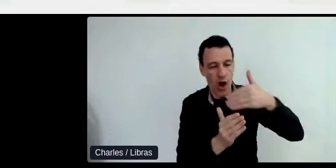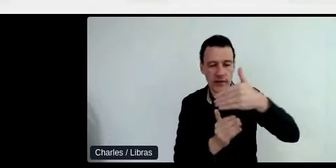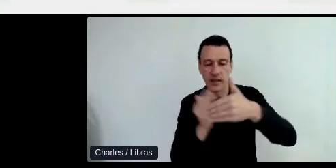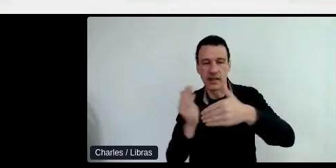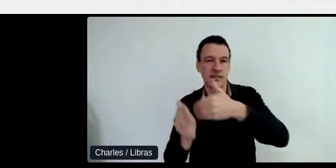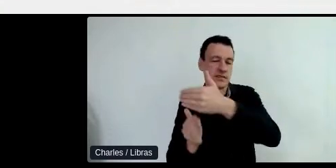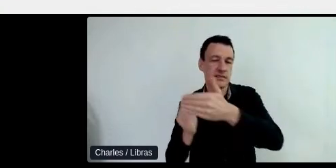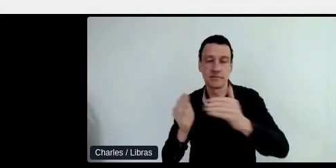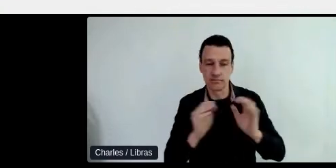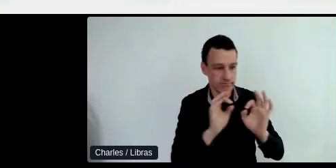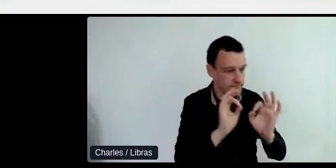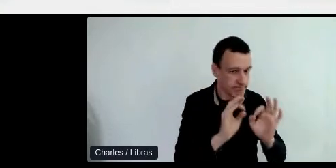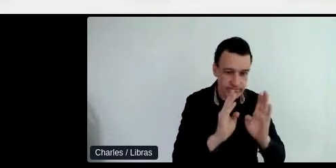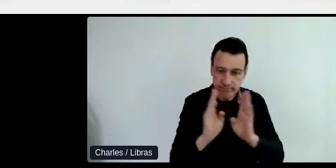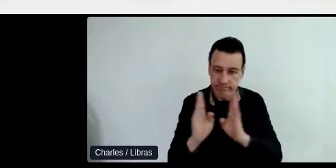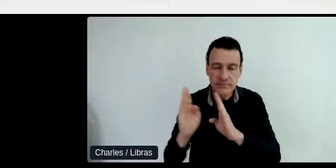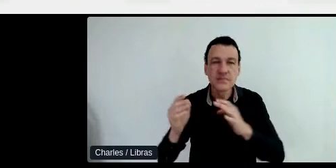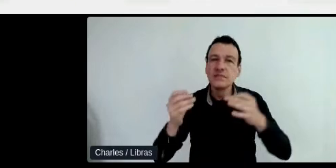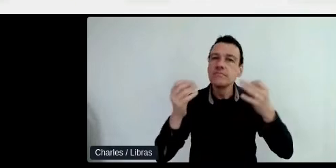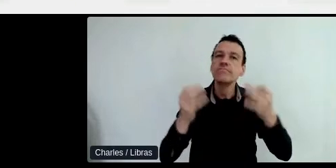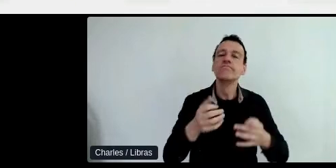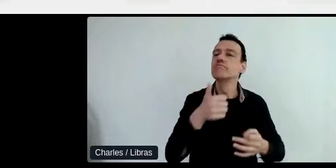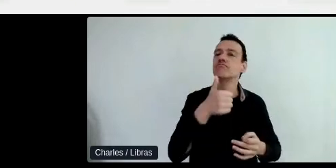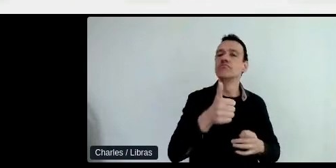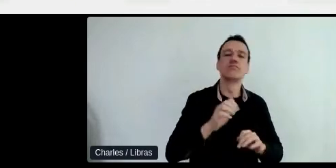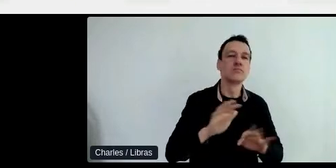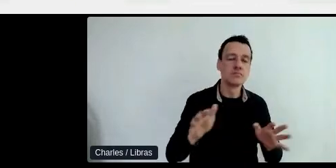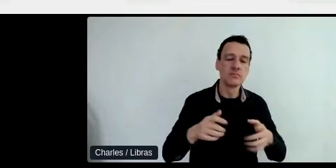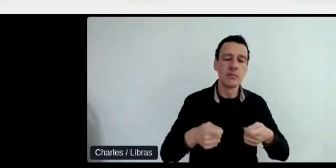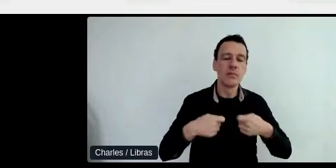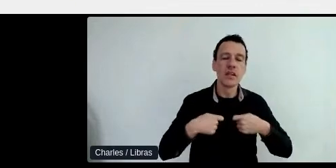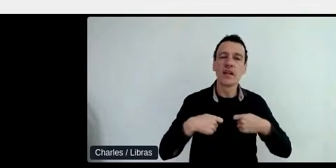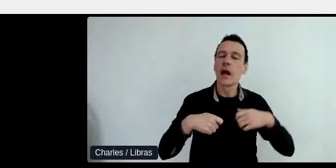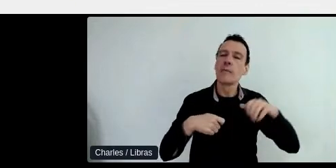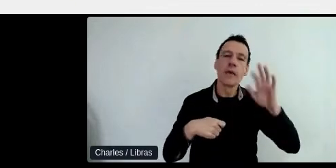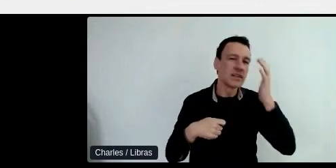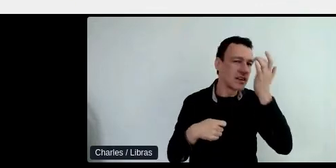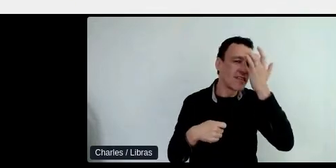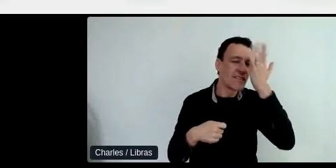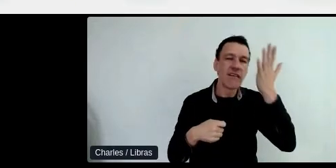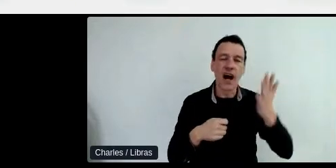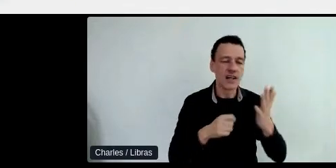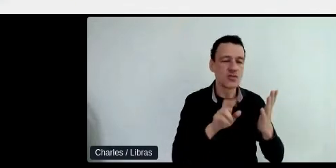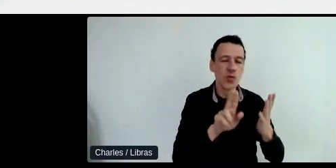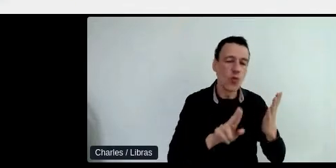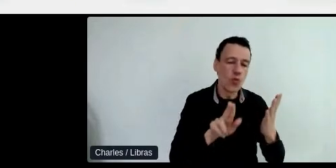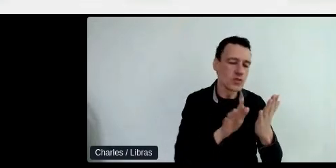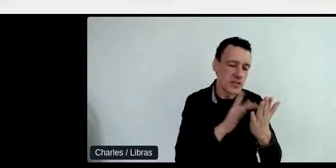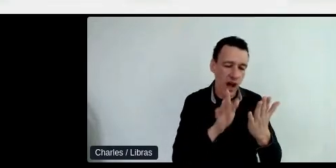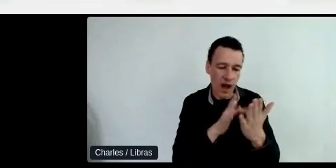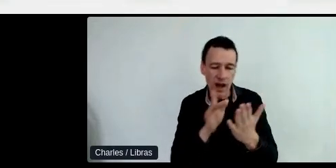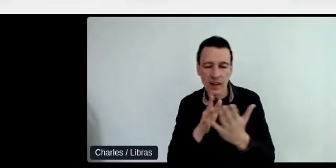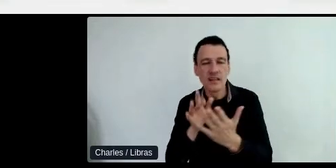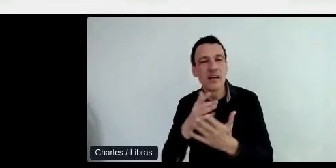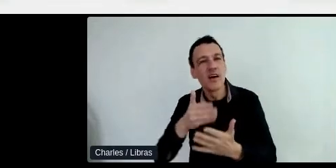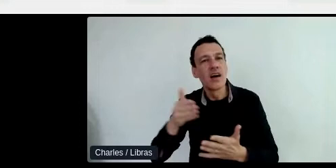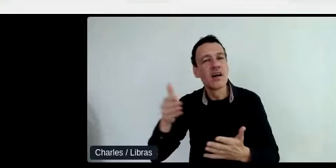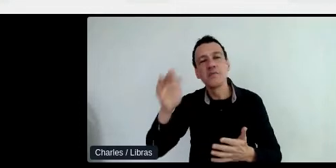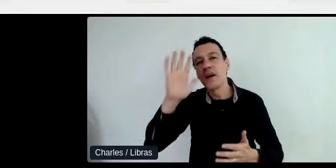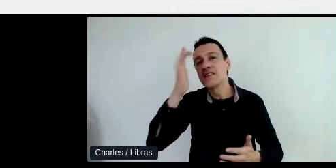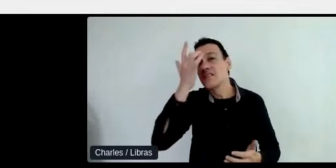tela, ela facilita a utilização. Então, porque as